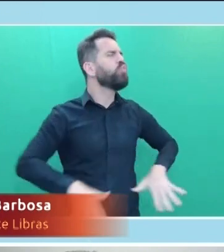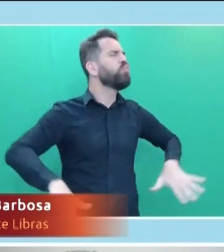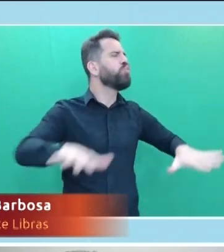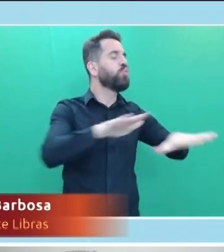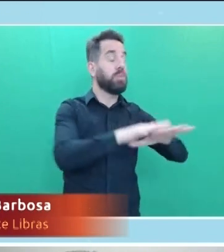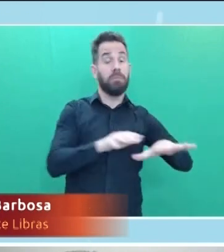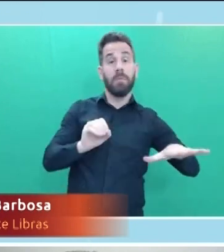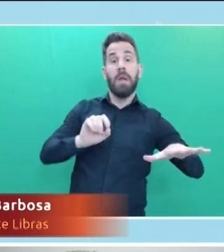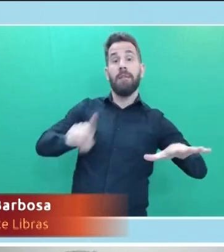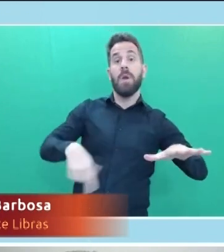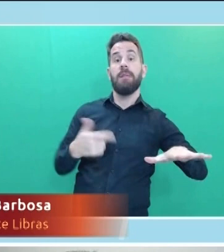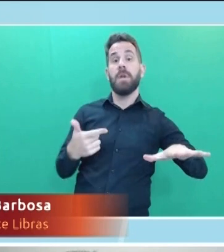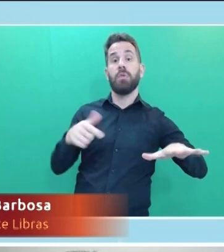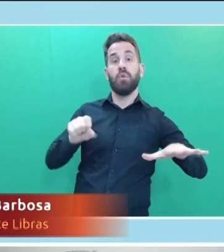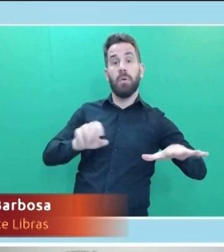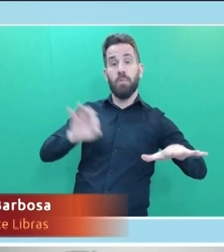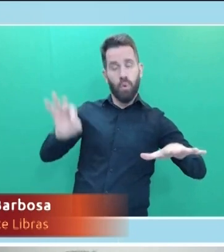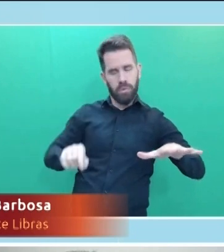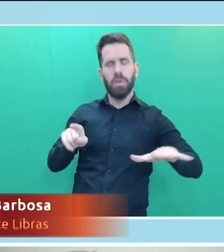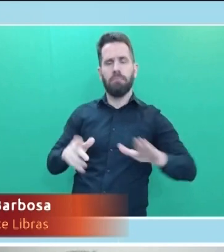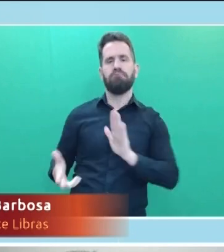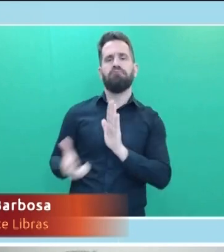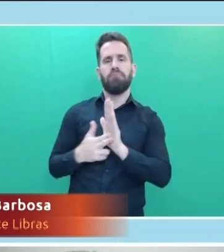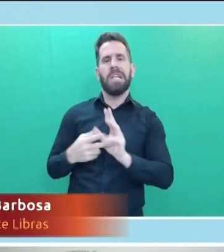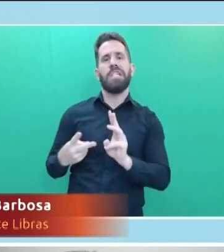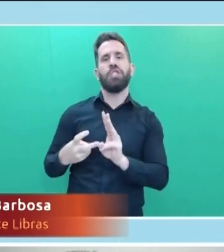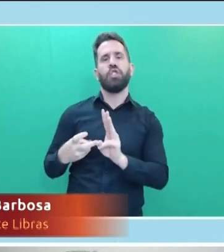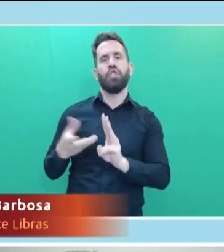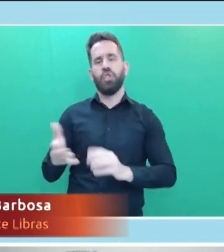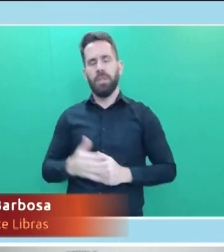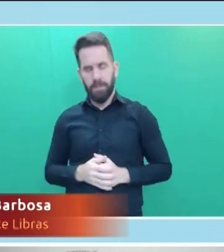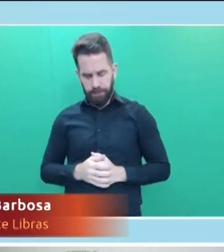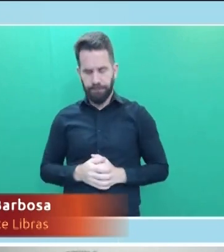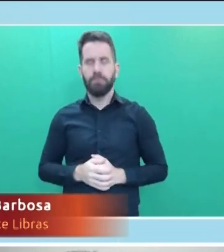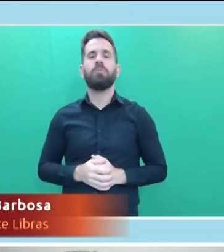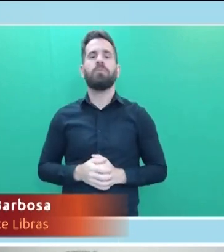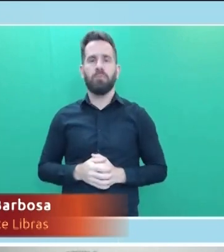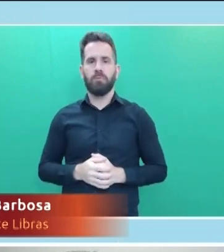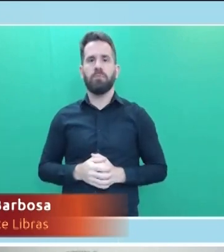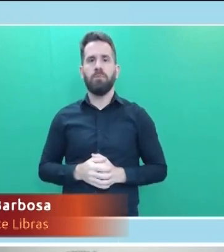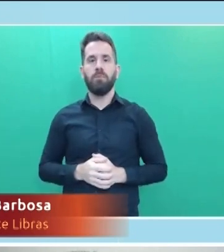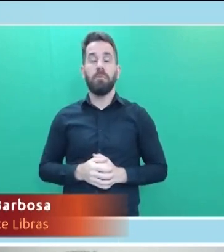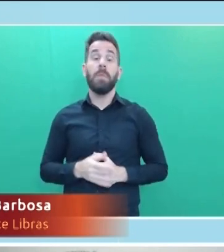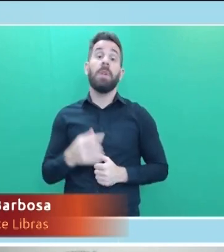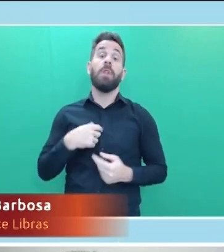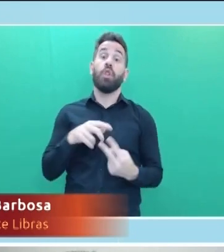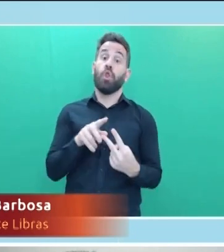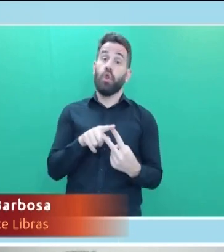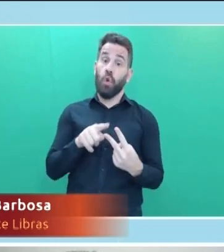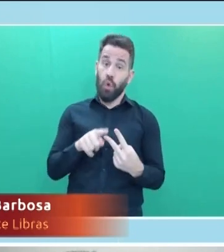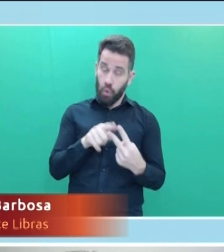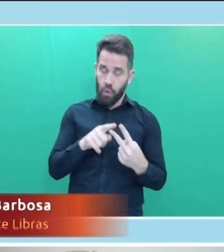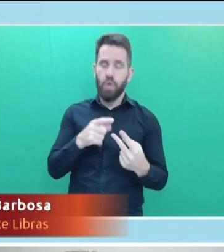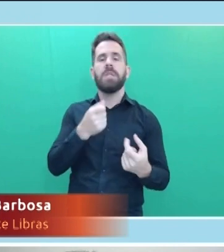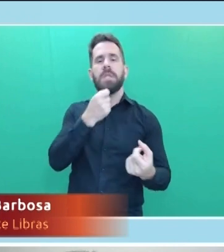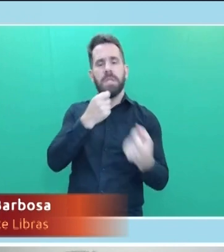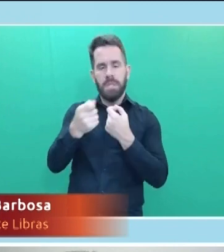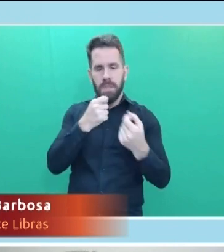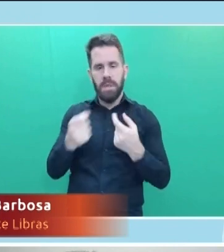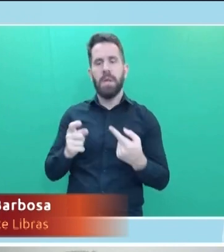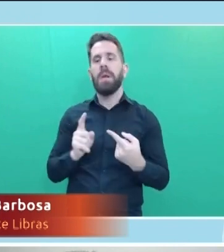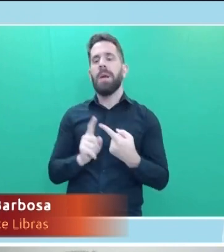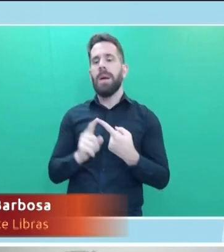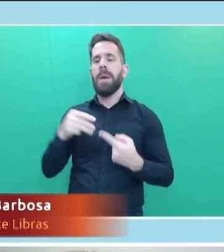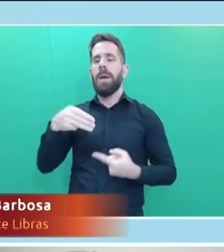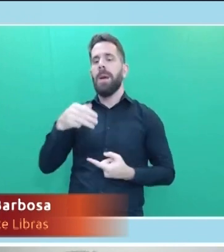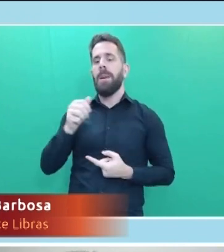agora com dois convidados. O primeiro deles é o Manajé Carajá, que é graduado em licenciatura intercultural